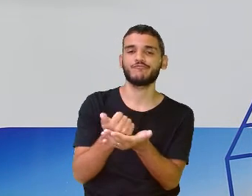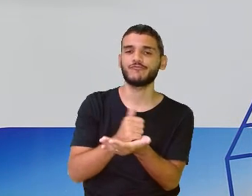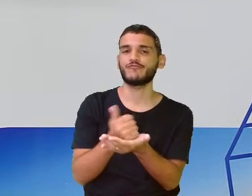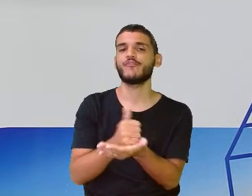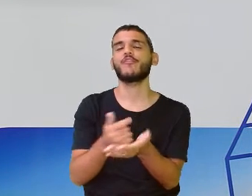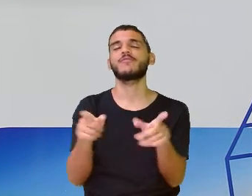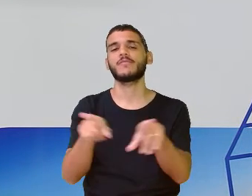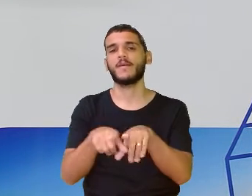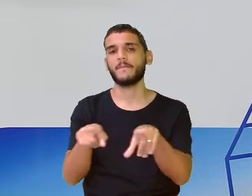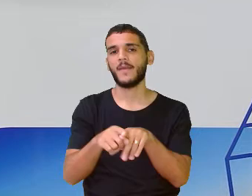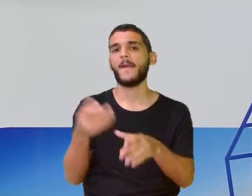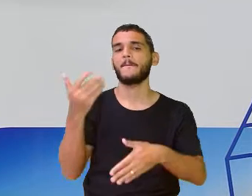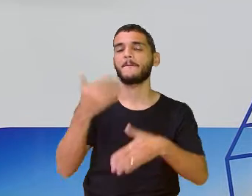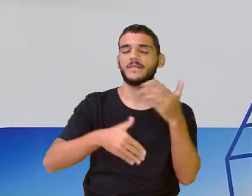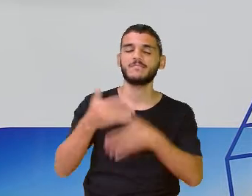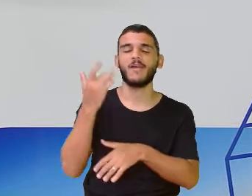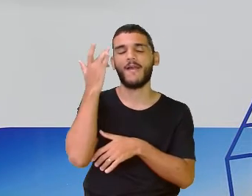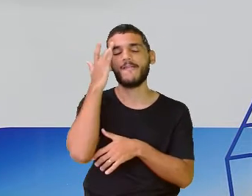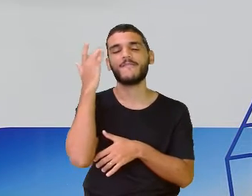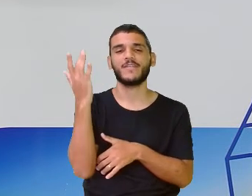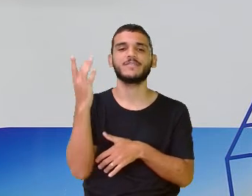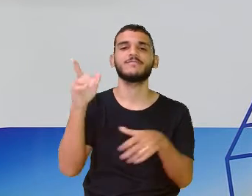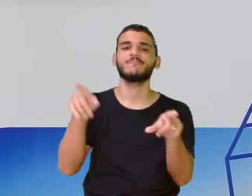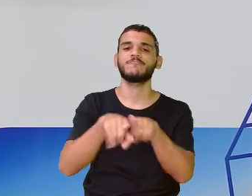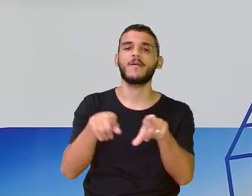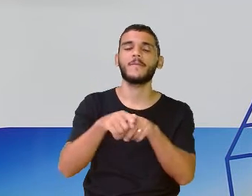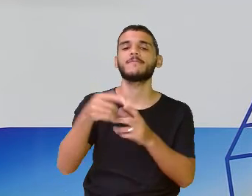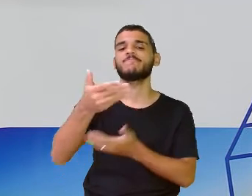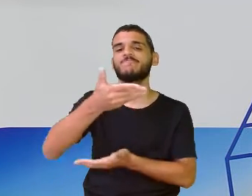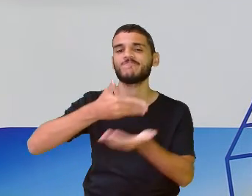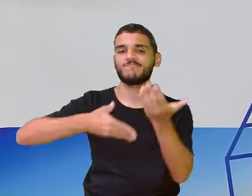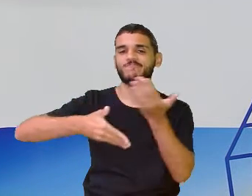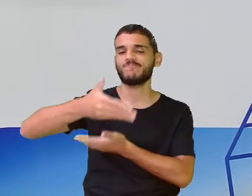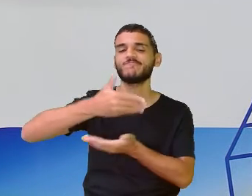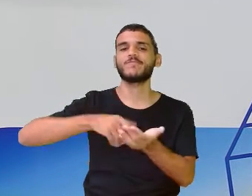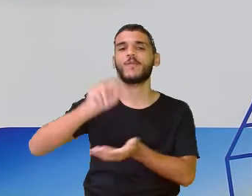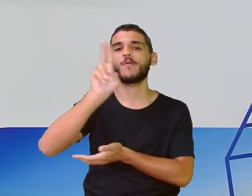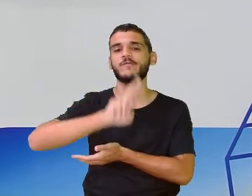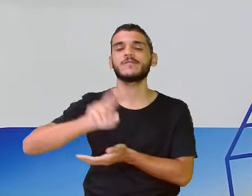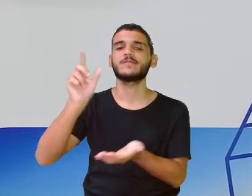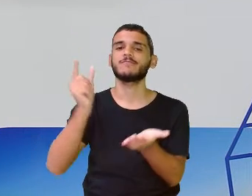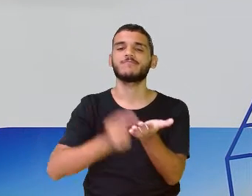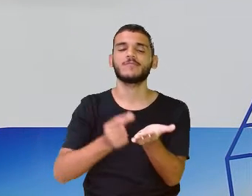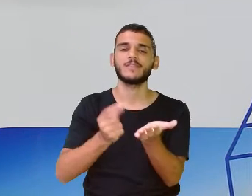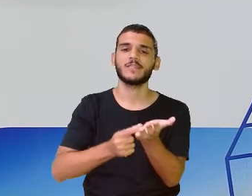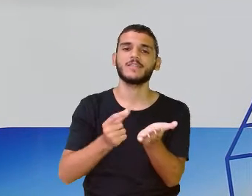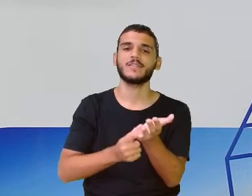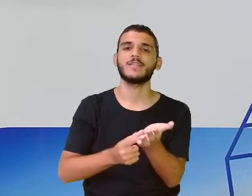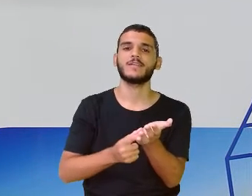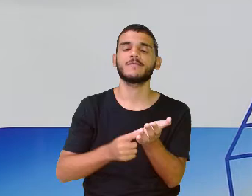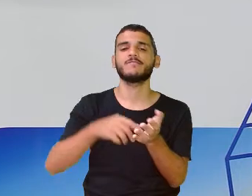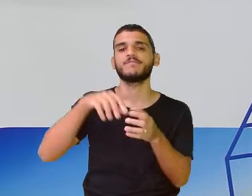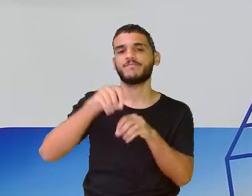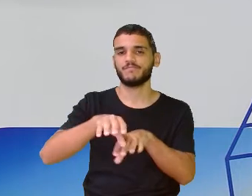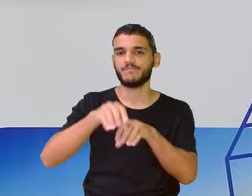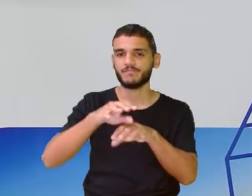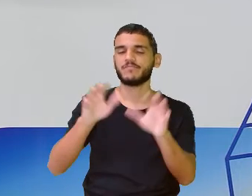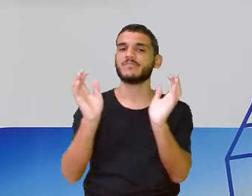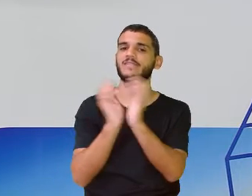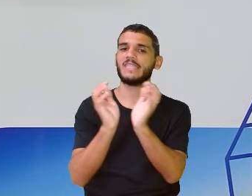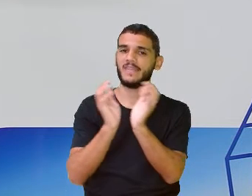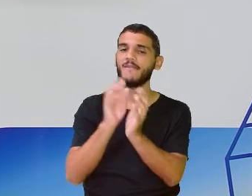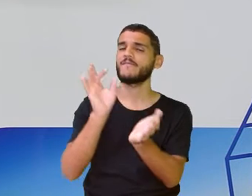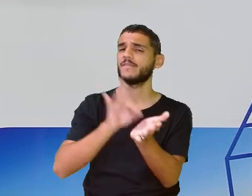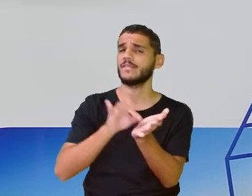Quer participar? Muito fácil. Você pode interagir com a gente através do aplicativo do Educa Recife. Isso